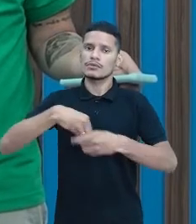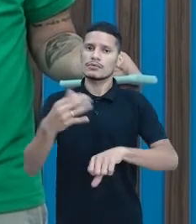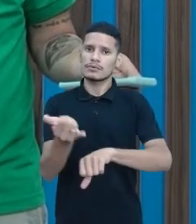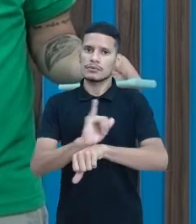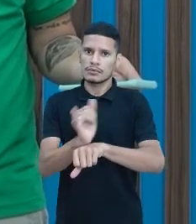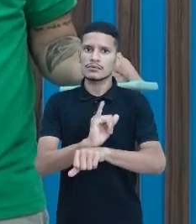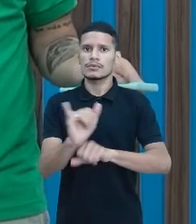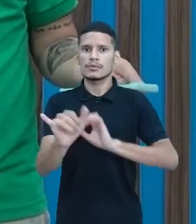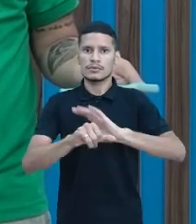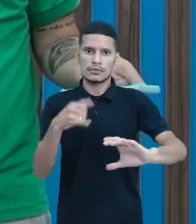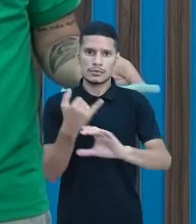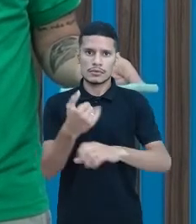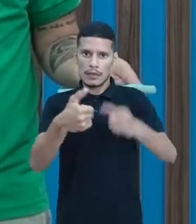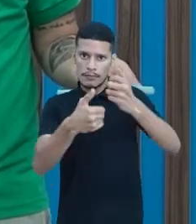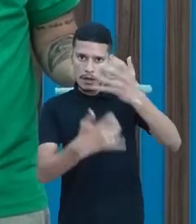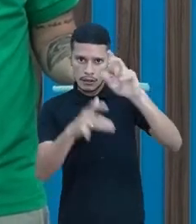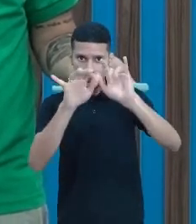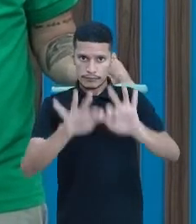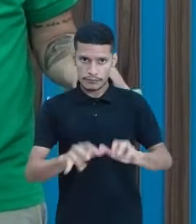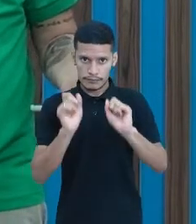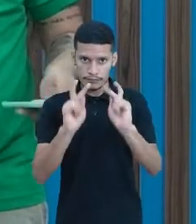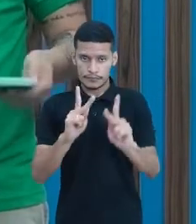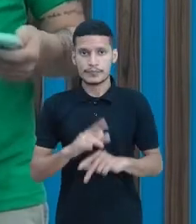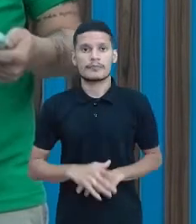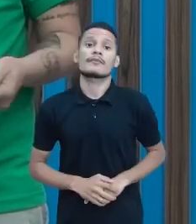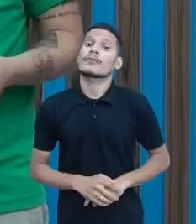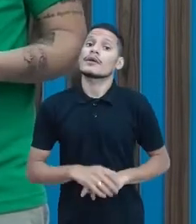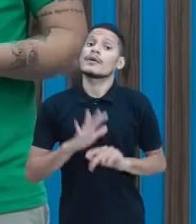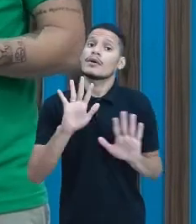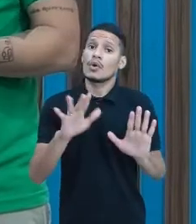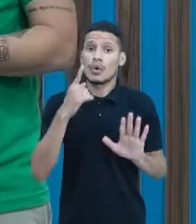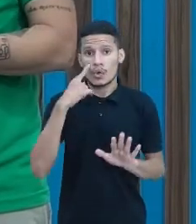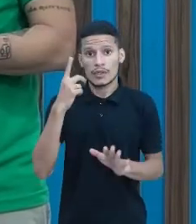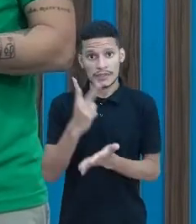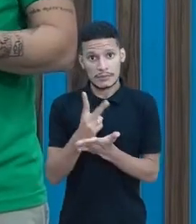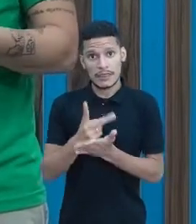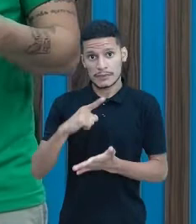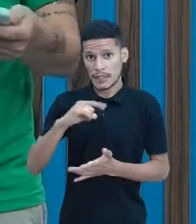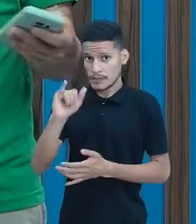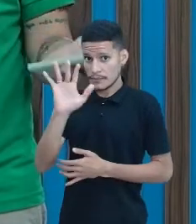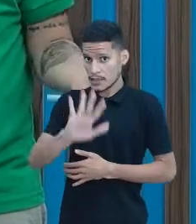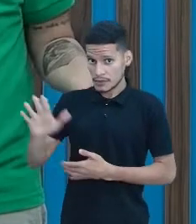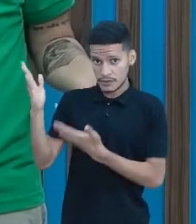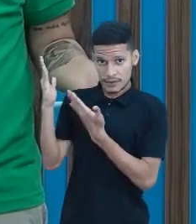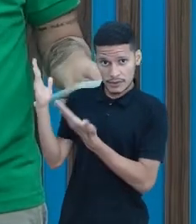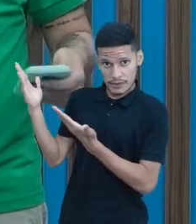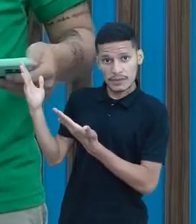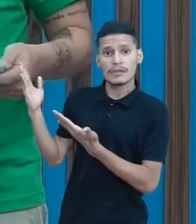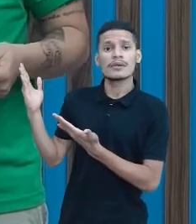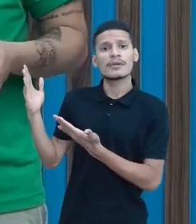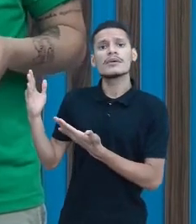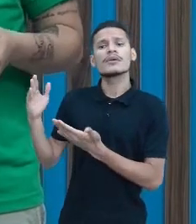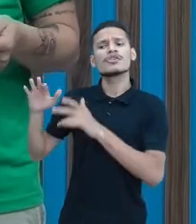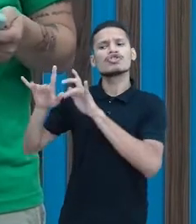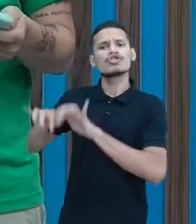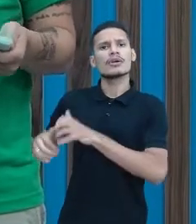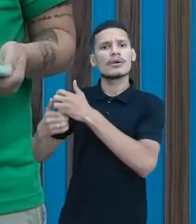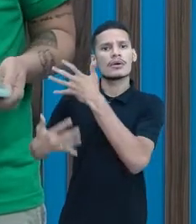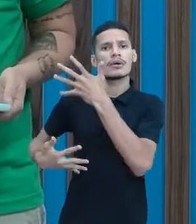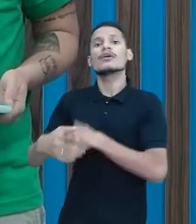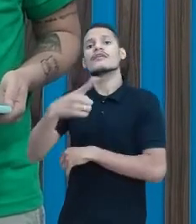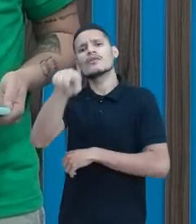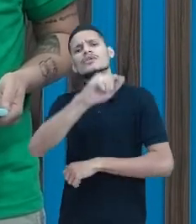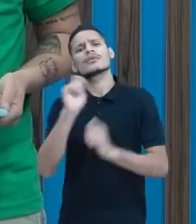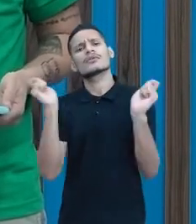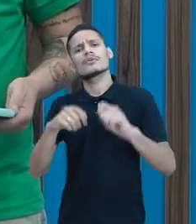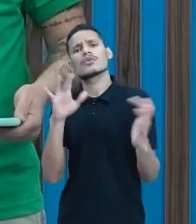lá no nosso canal no YouTube, tá certo? Sempre que aparecer uma imagem de chat na tela, é aquele momento que você entra